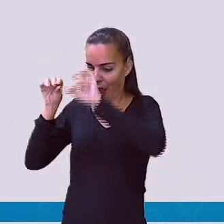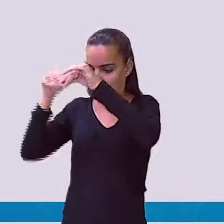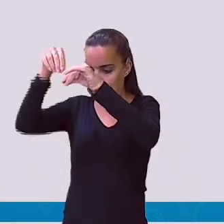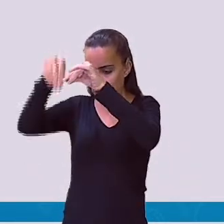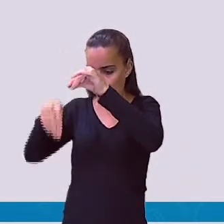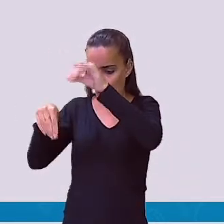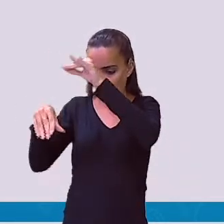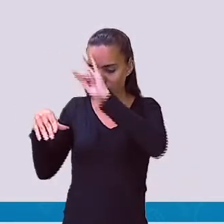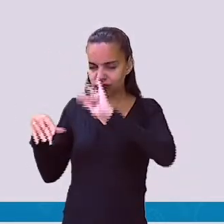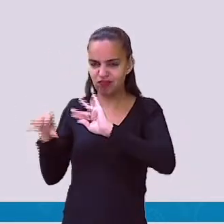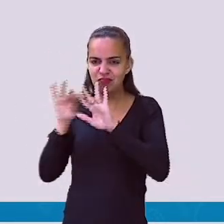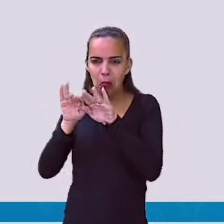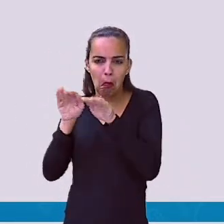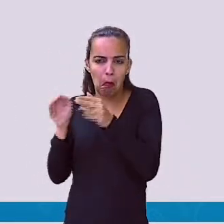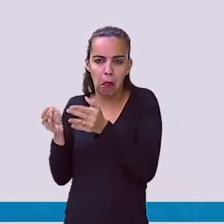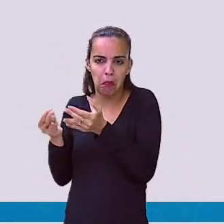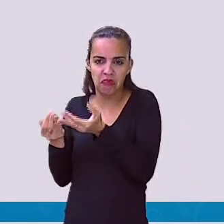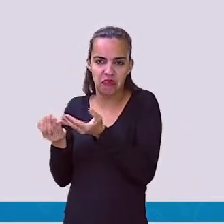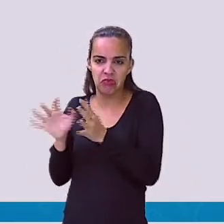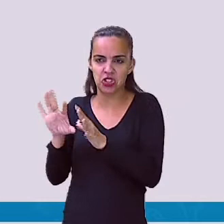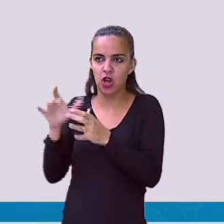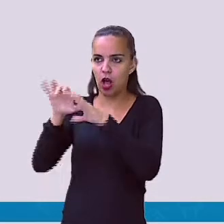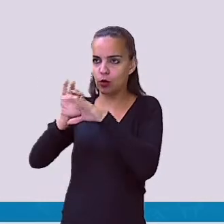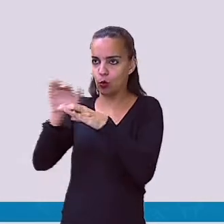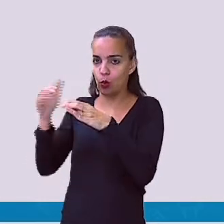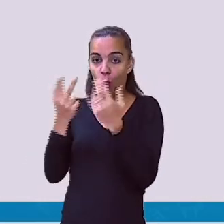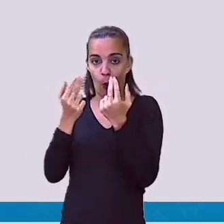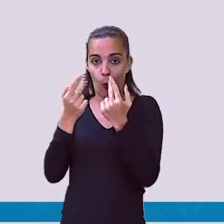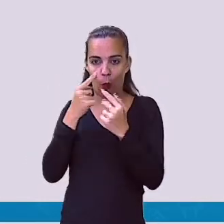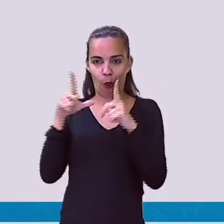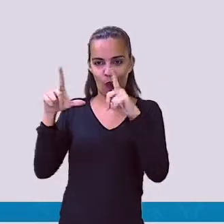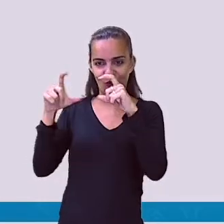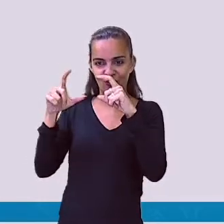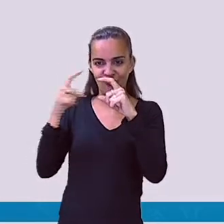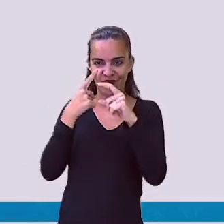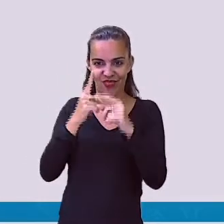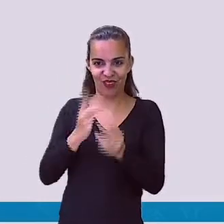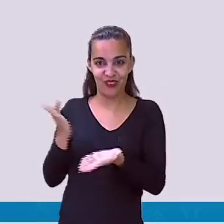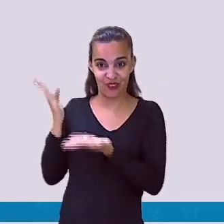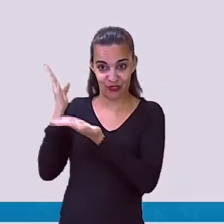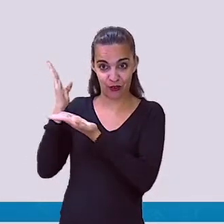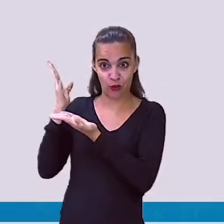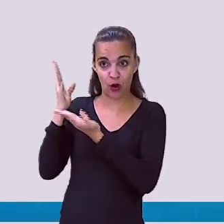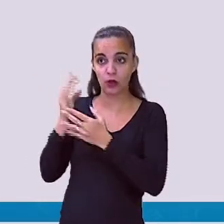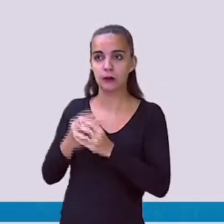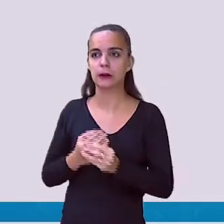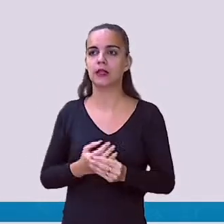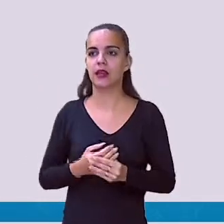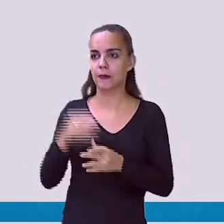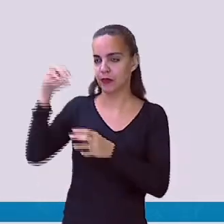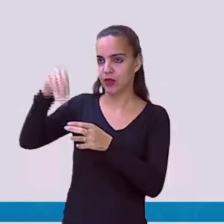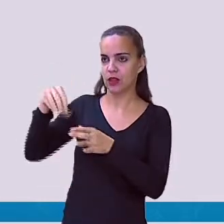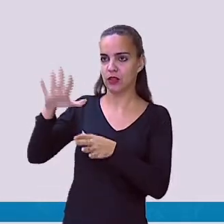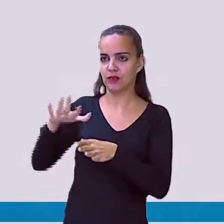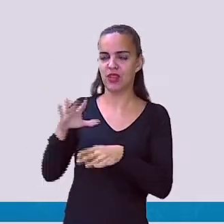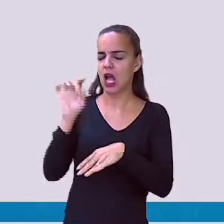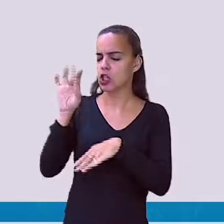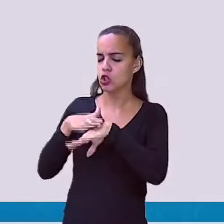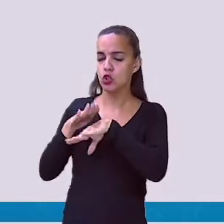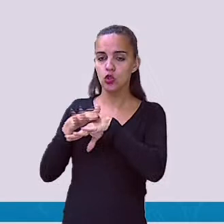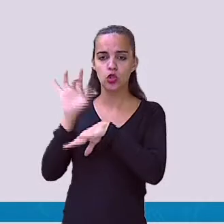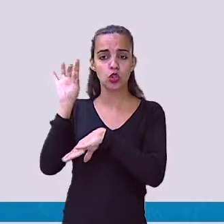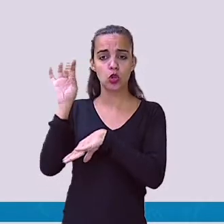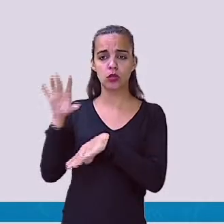acomodados de forma segura na centrífuga, e aí essa centrífuga, esse interior aqui vai girar,